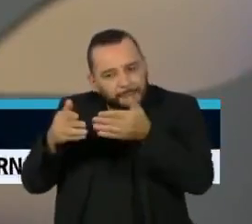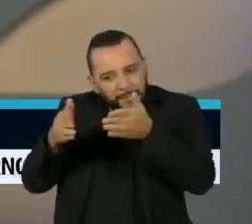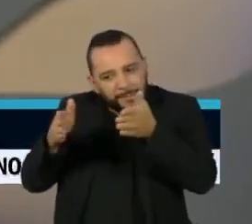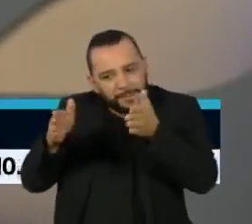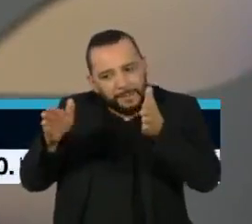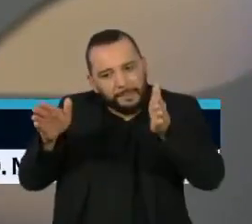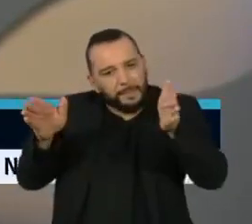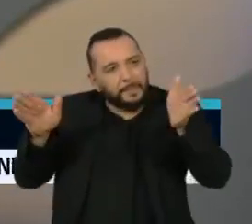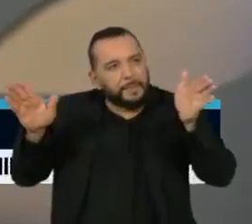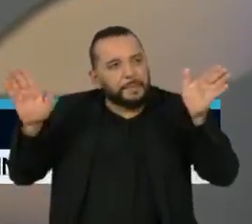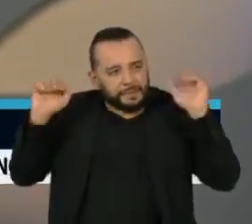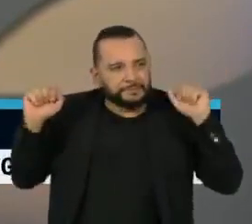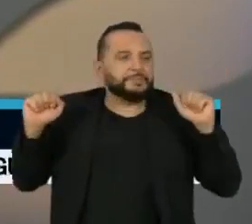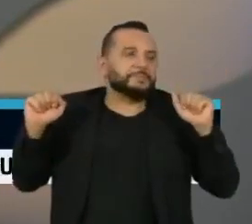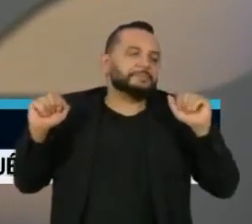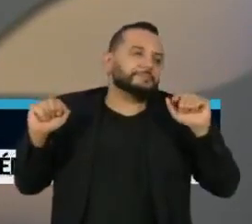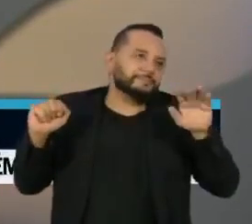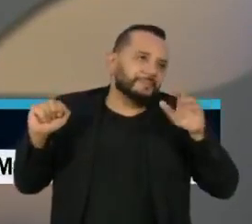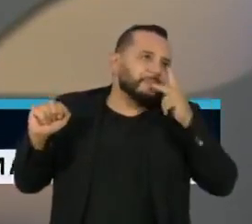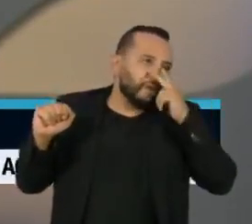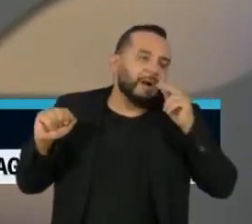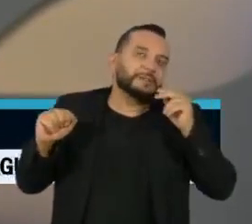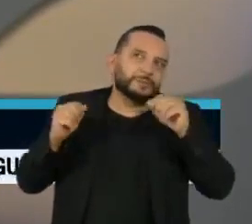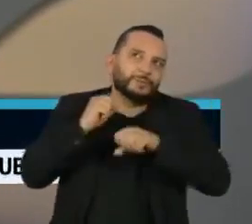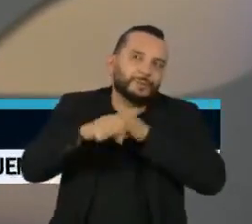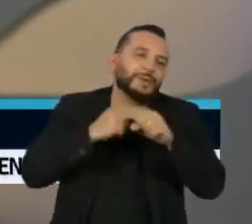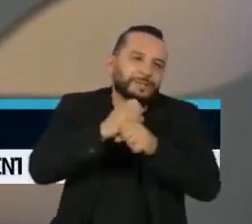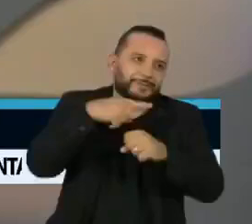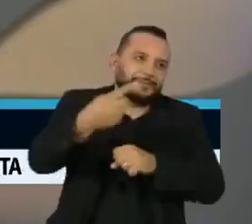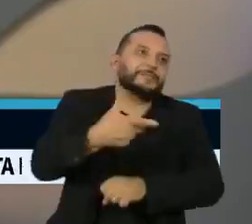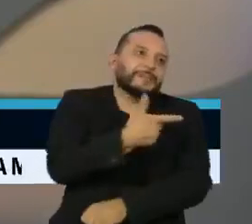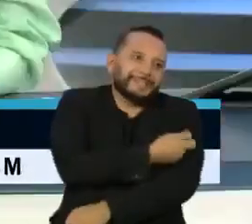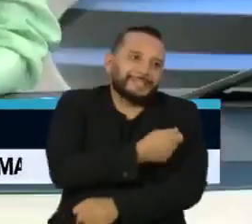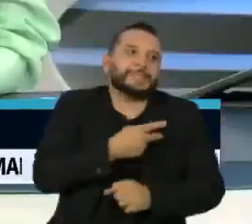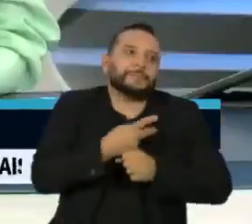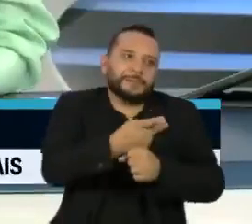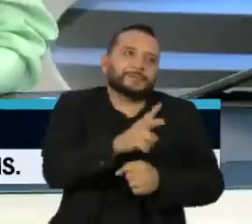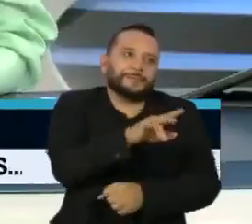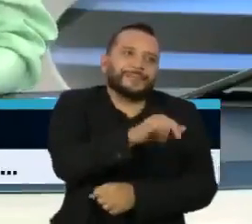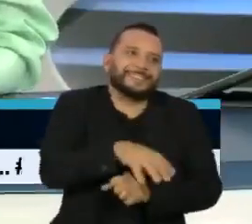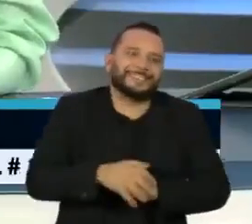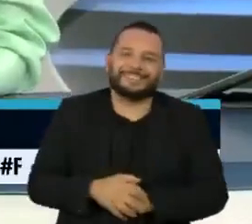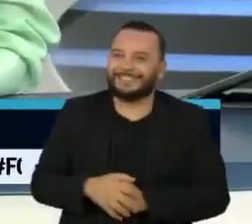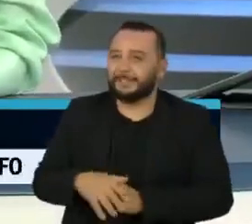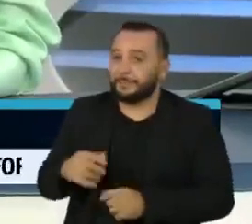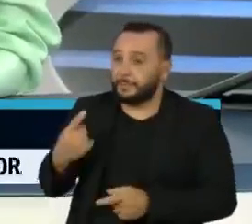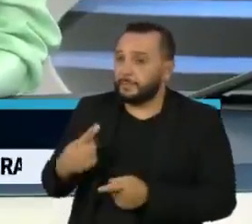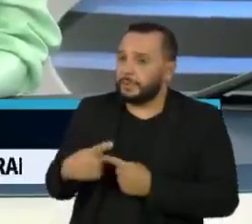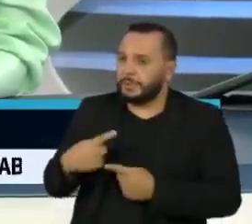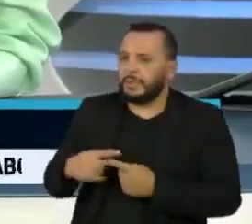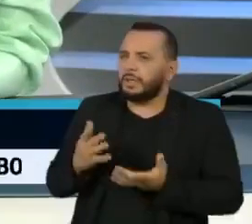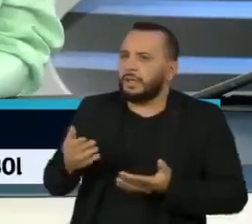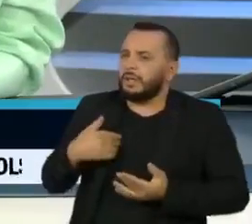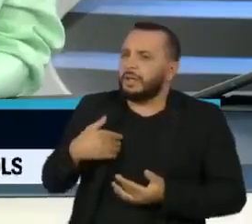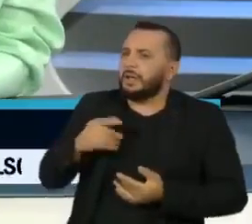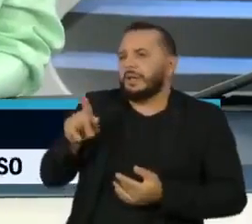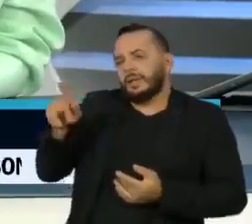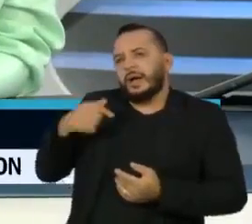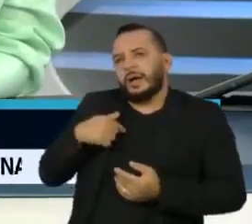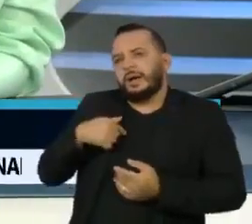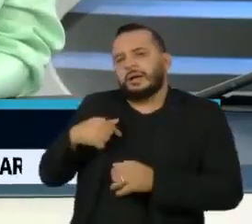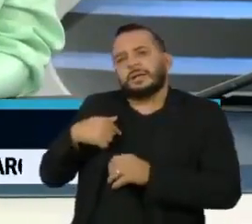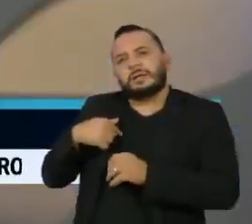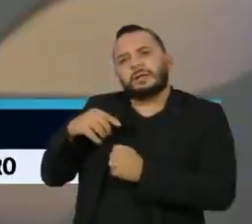prêmio. Agora, provavelmente vacina vai ser o ano que vem mesmo. Por que a Academia Sueca leva tantos anos para premiar uma